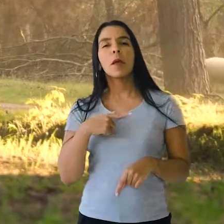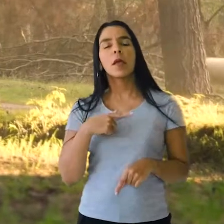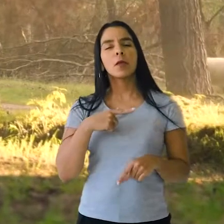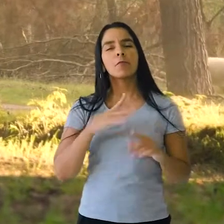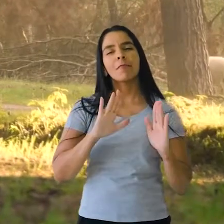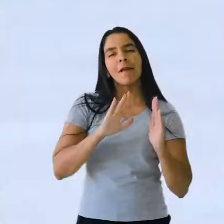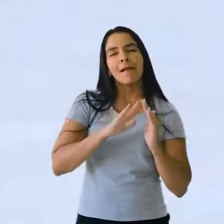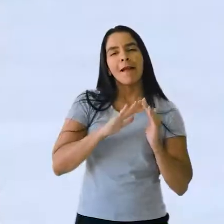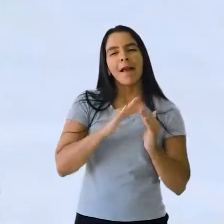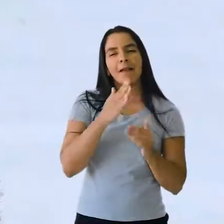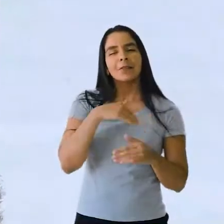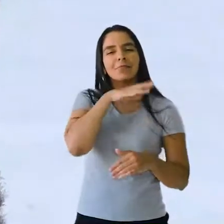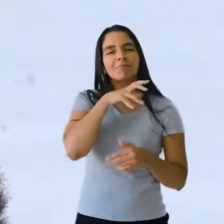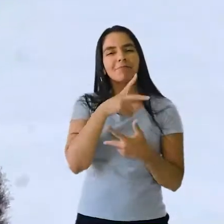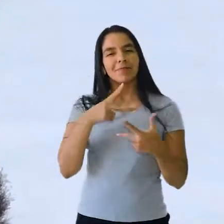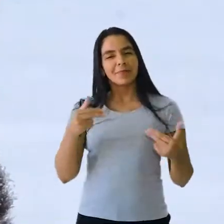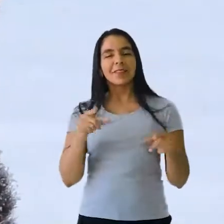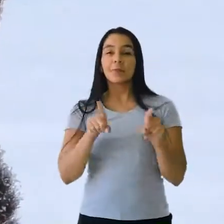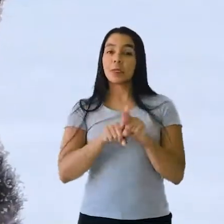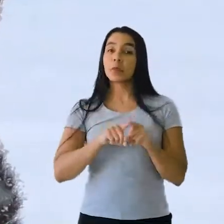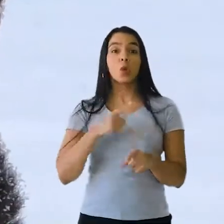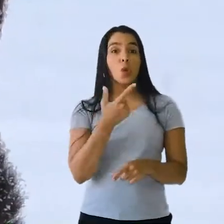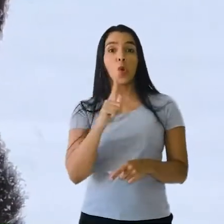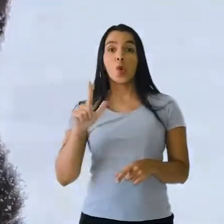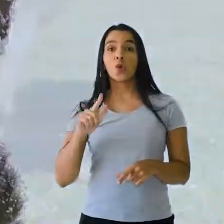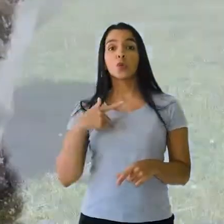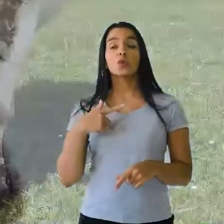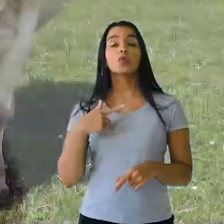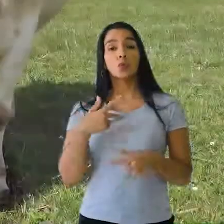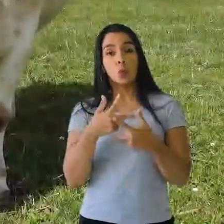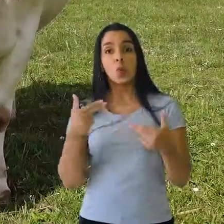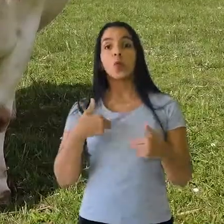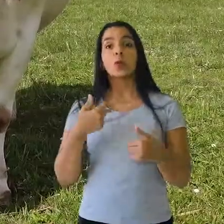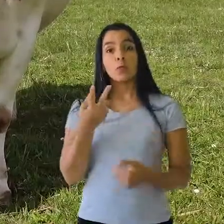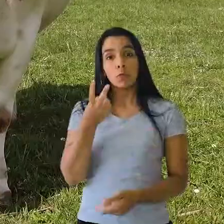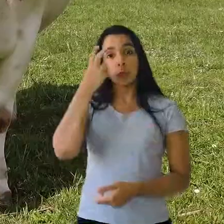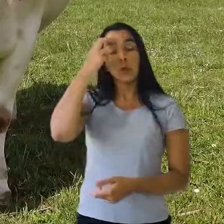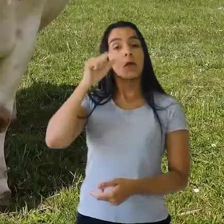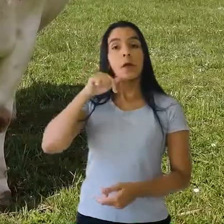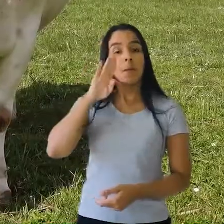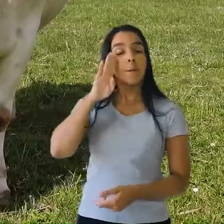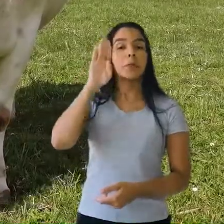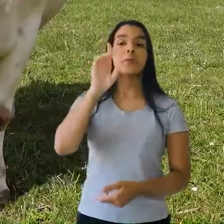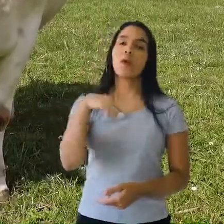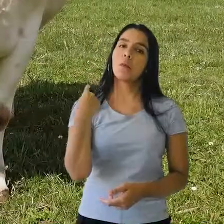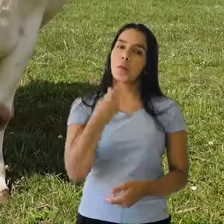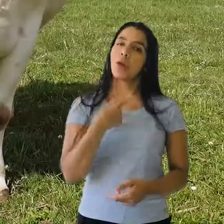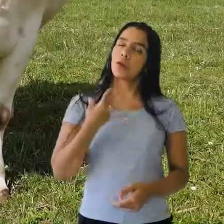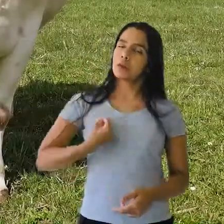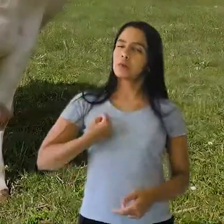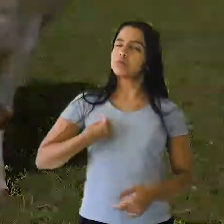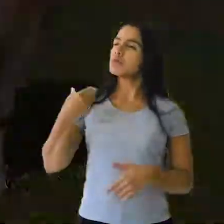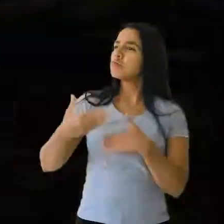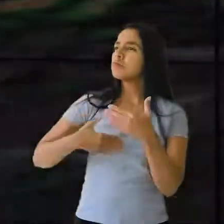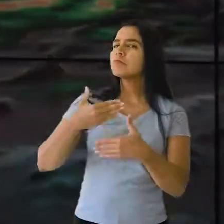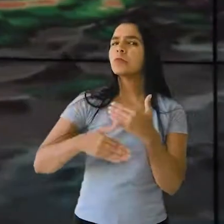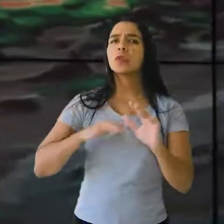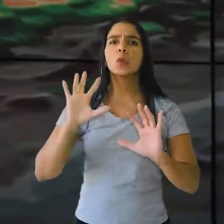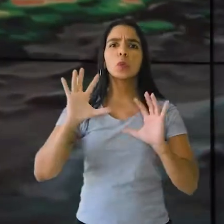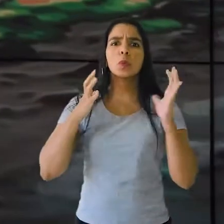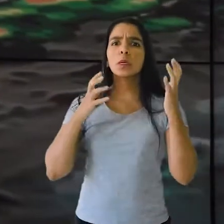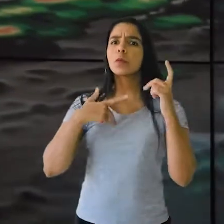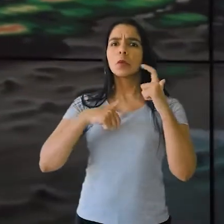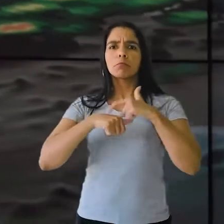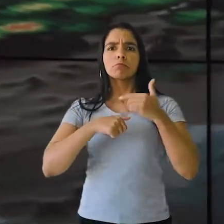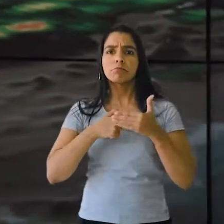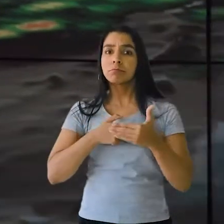da agricultura, a domesticação de animais e outros fatores culturais tão essenciais à nossa existência. A